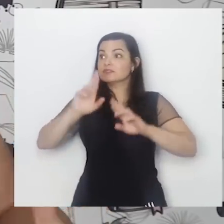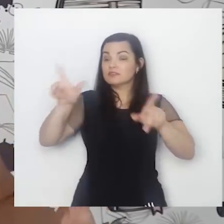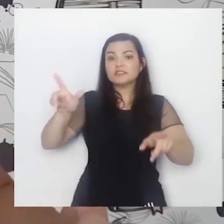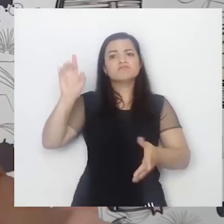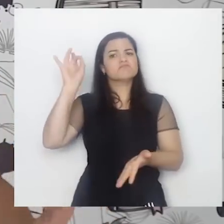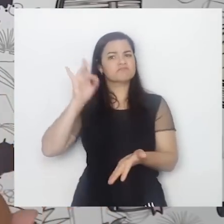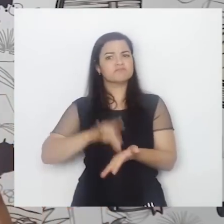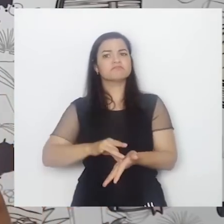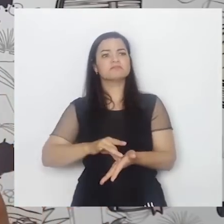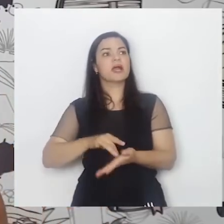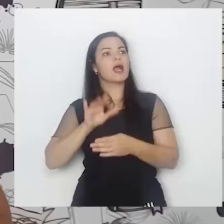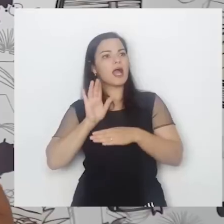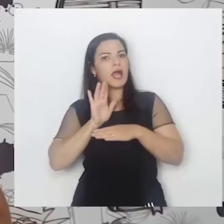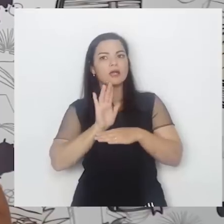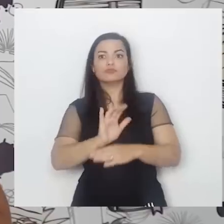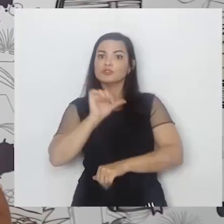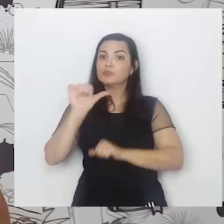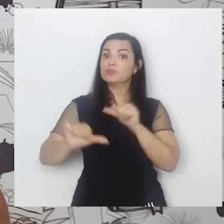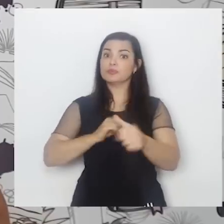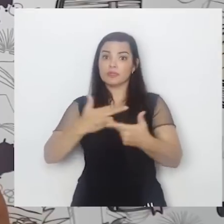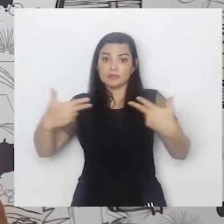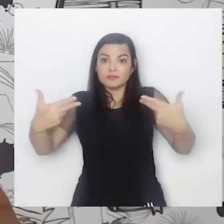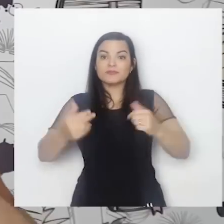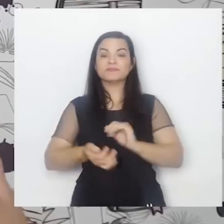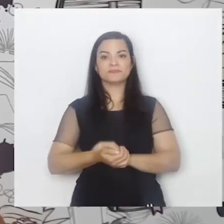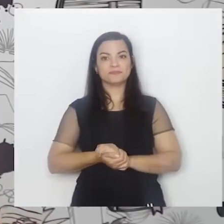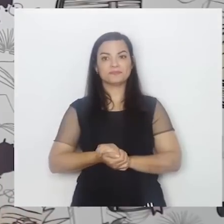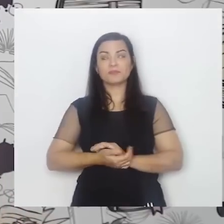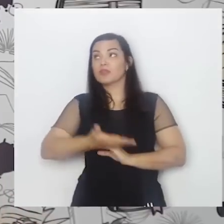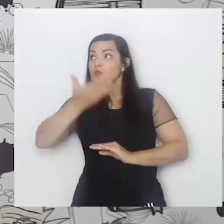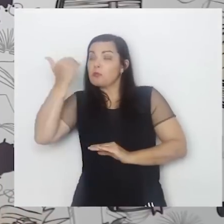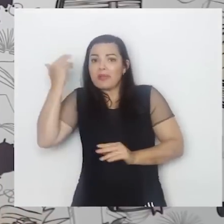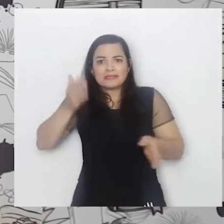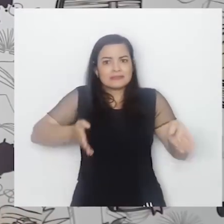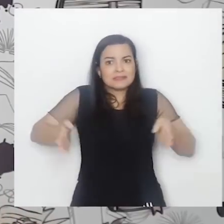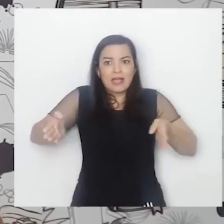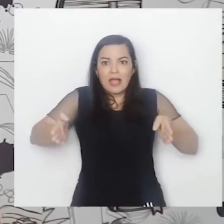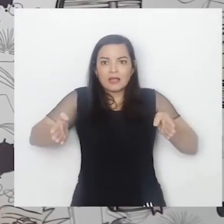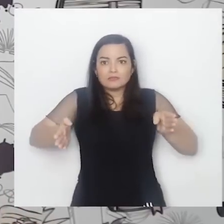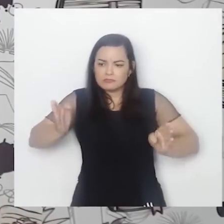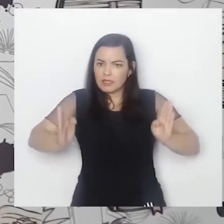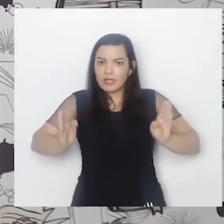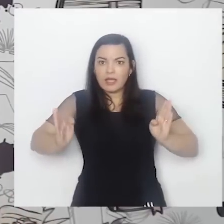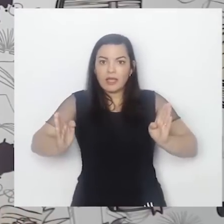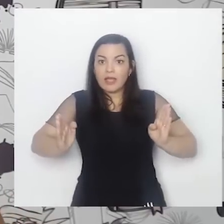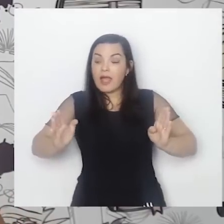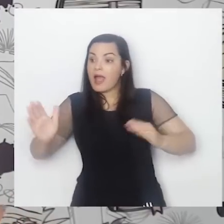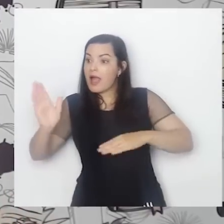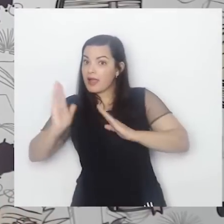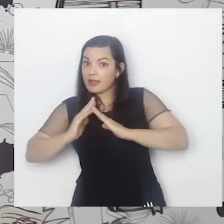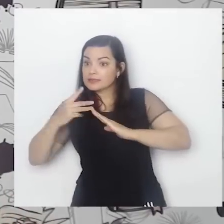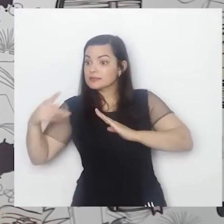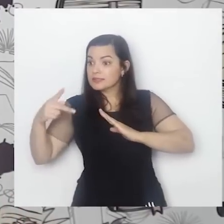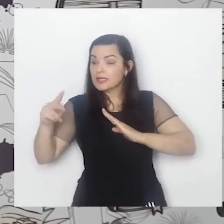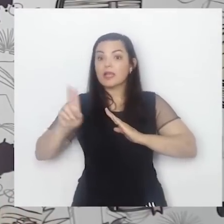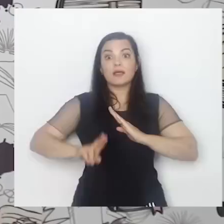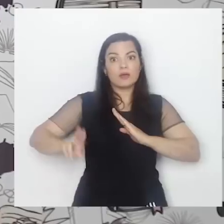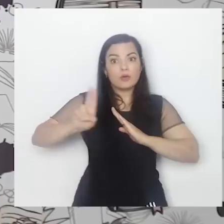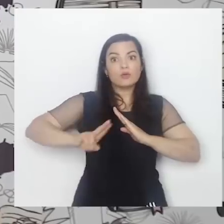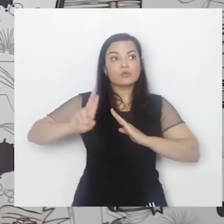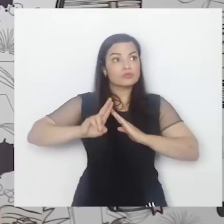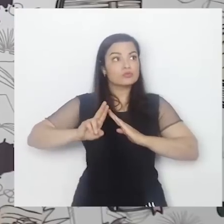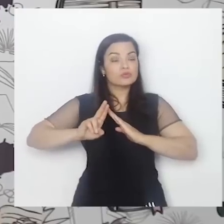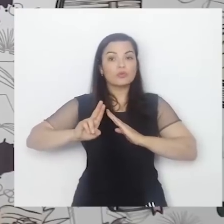consegue mobilizar muitas coisas. Na época, turma, até a casa dela, ela utilizou